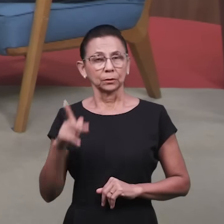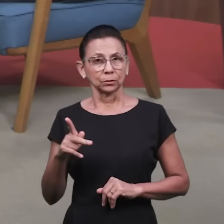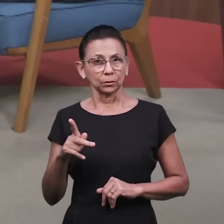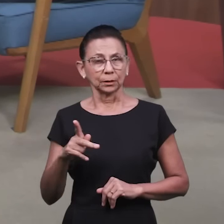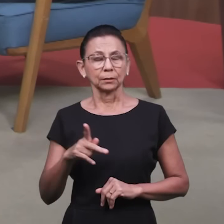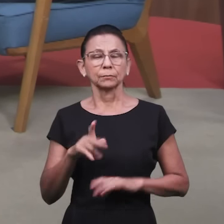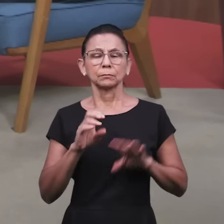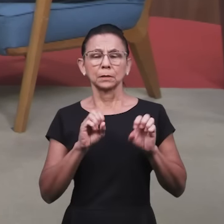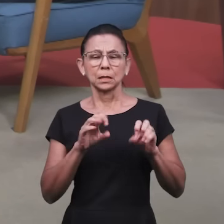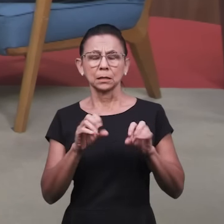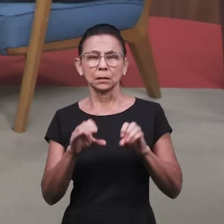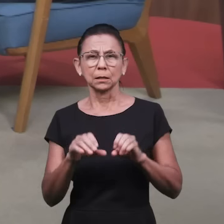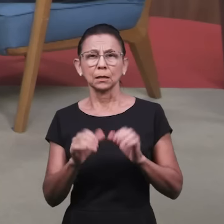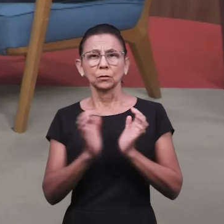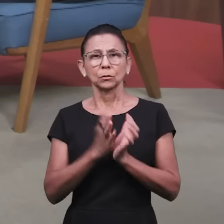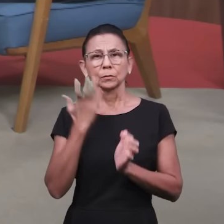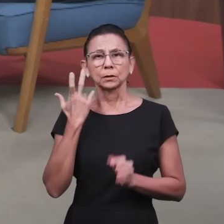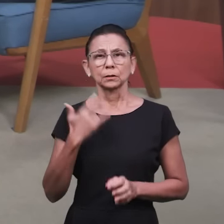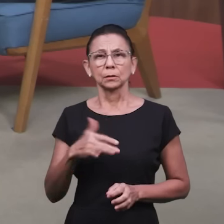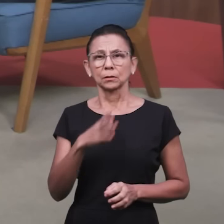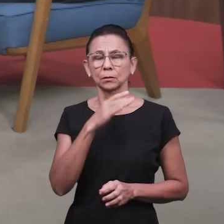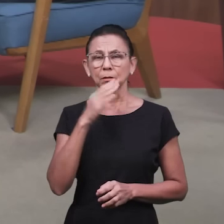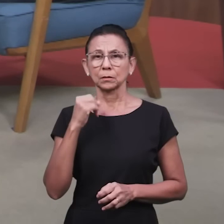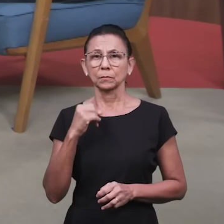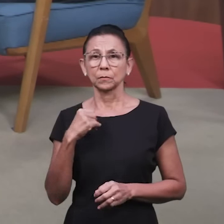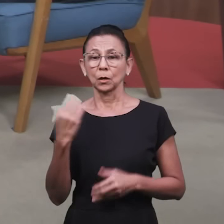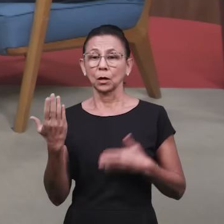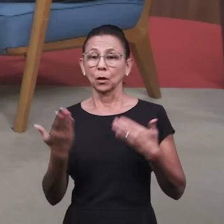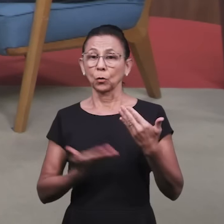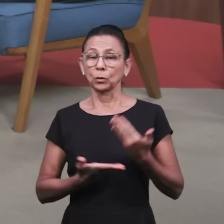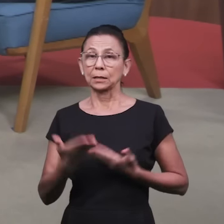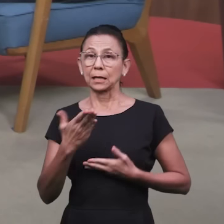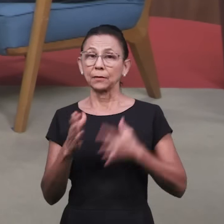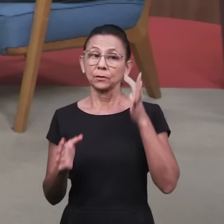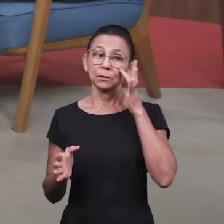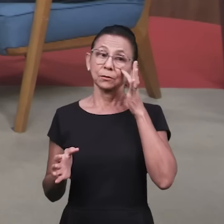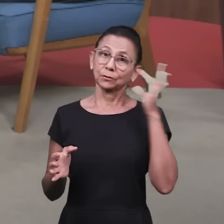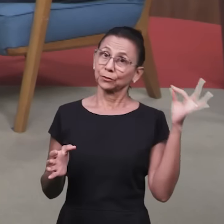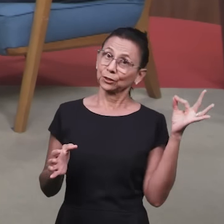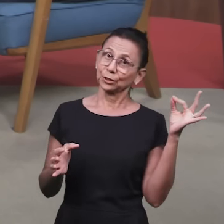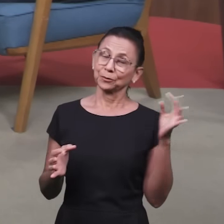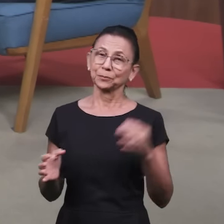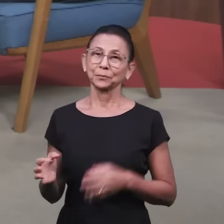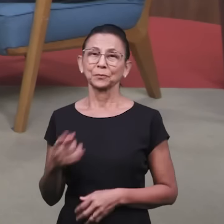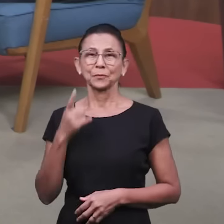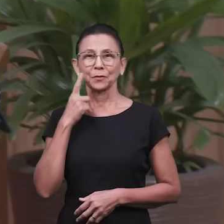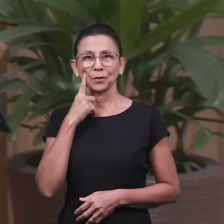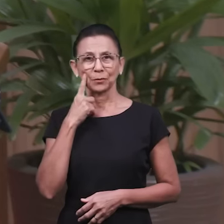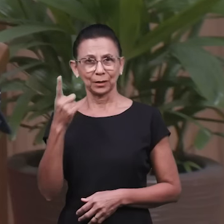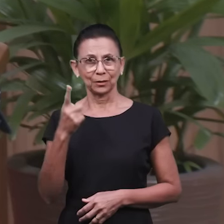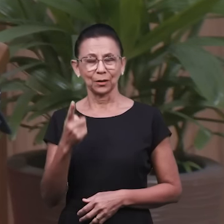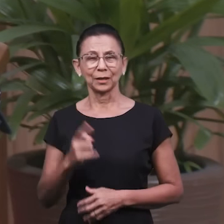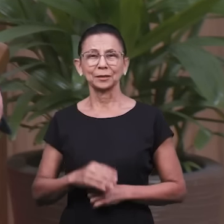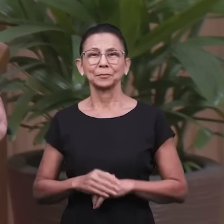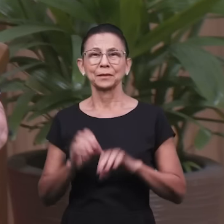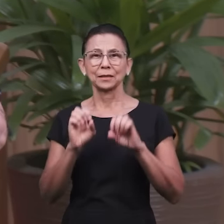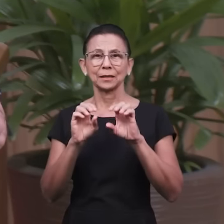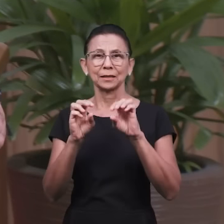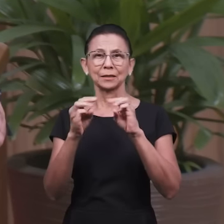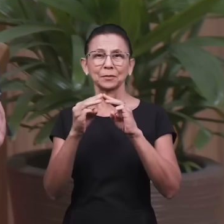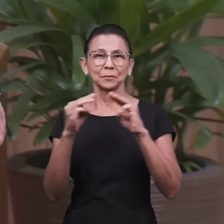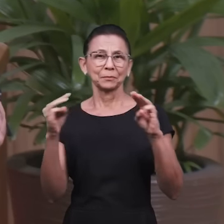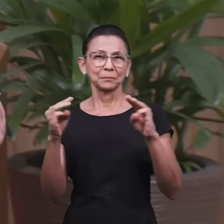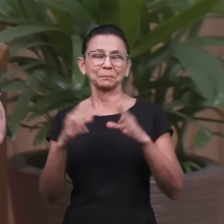intermediárias e adolescentes, a professora Carla Figueiredo falará sobre o tema Os Servos Vigilantes. Você fica agora com o